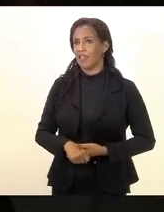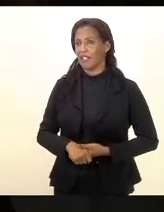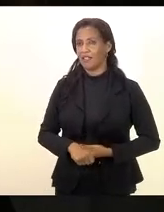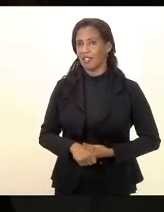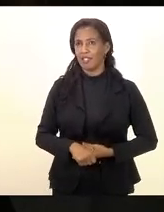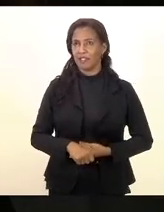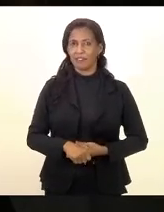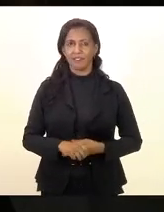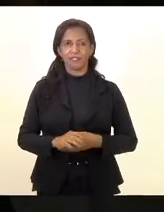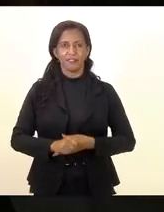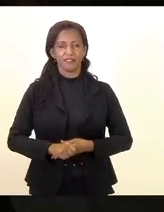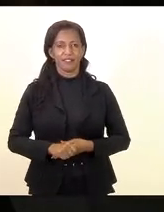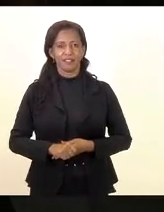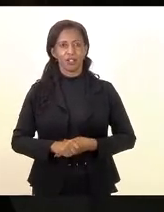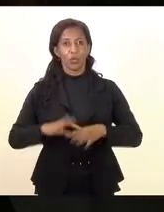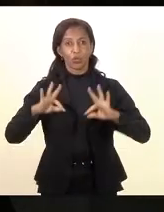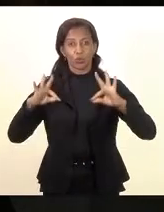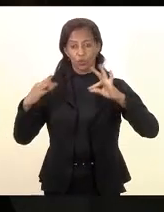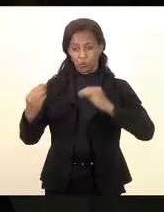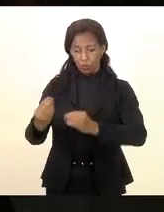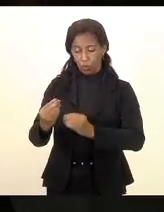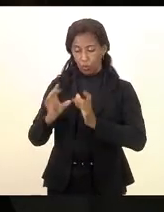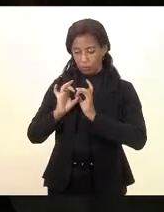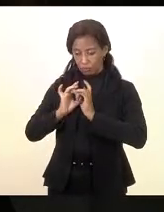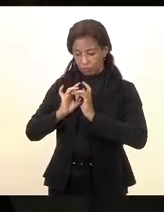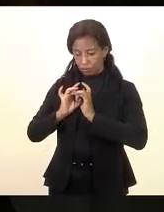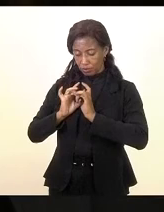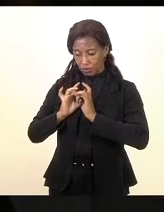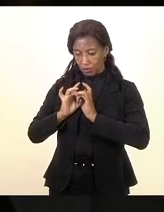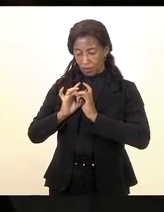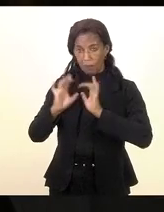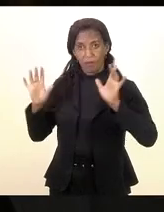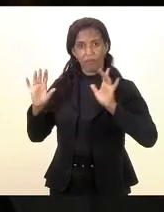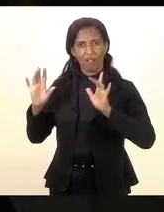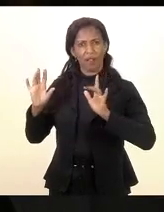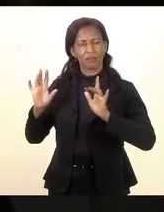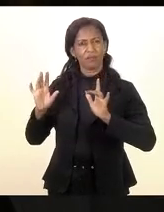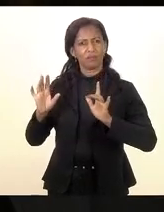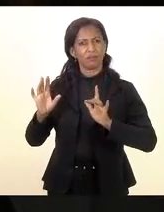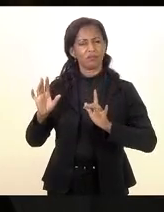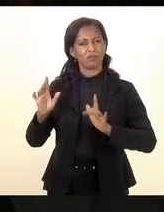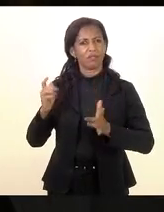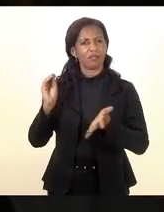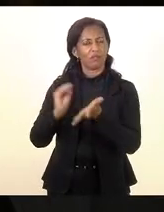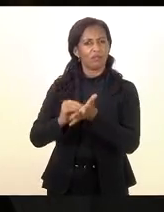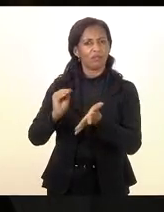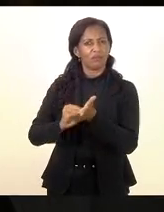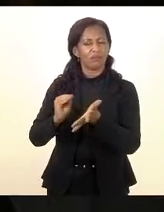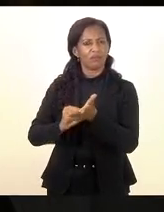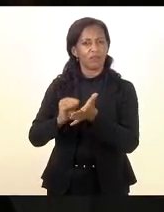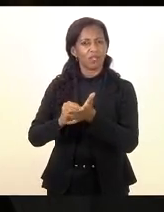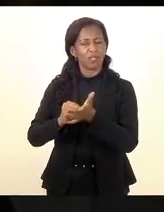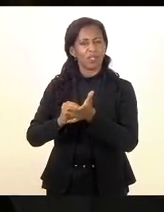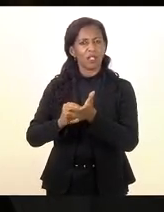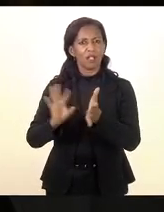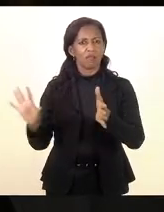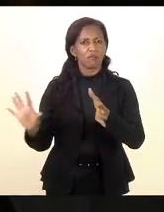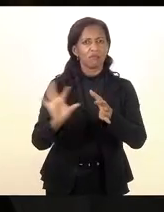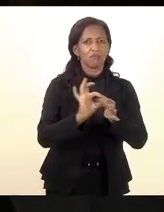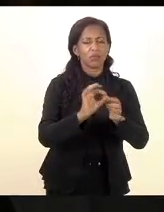privados de liberdade possam ali se ressocializarem